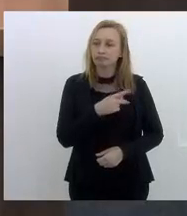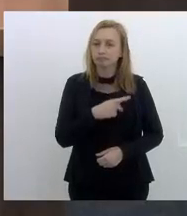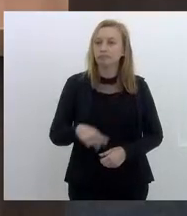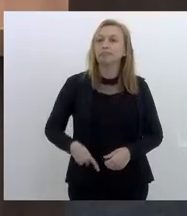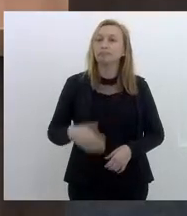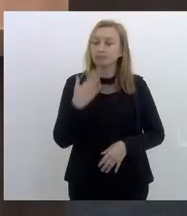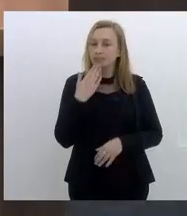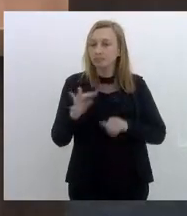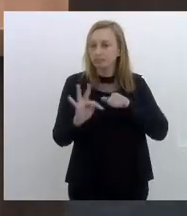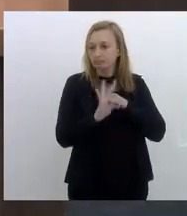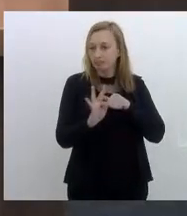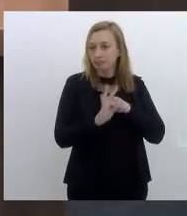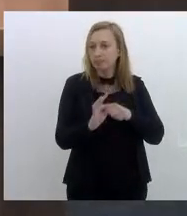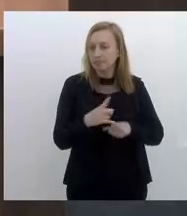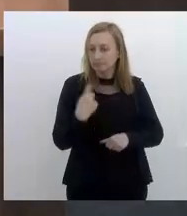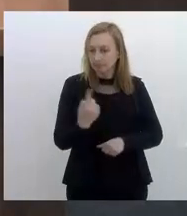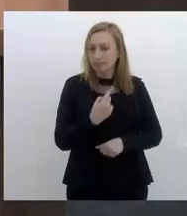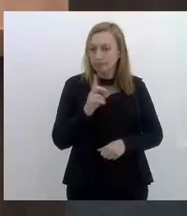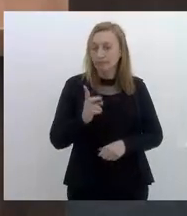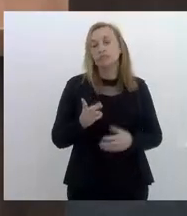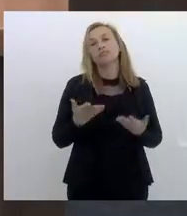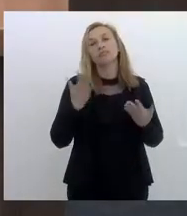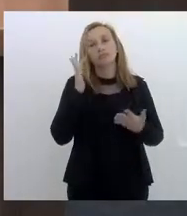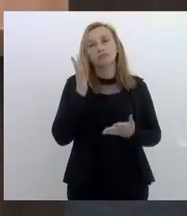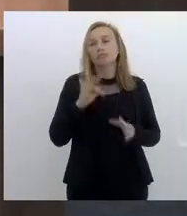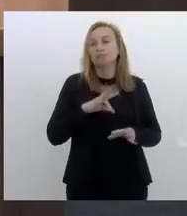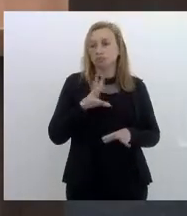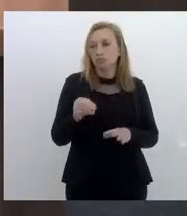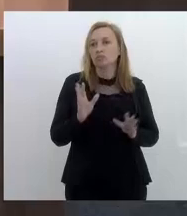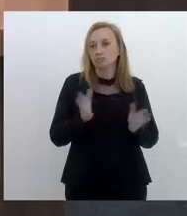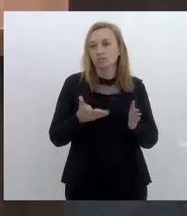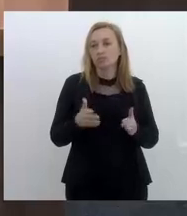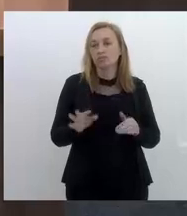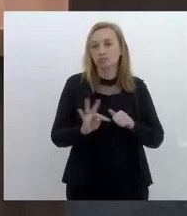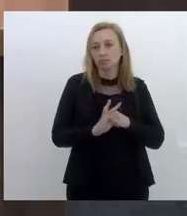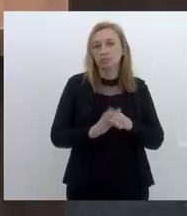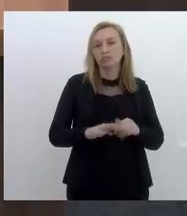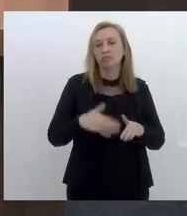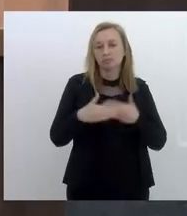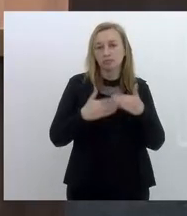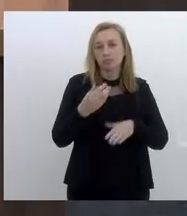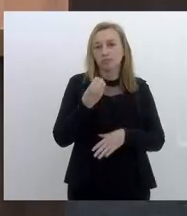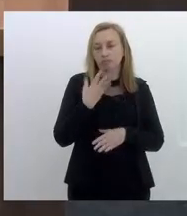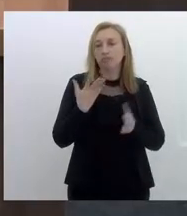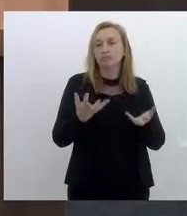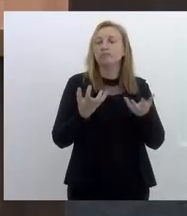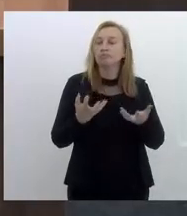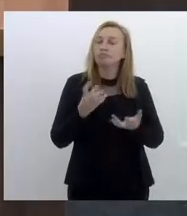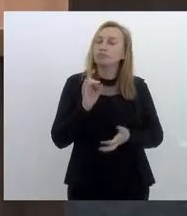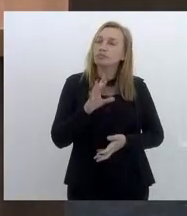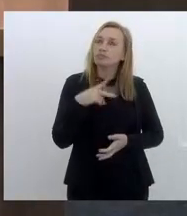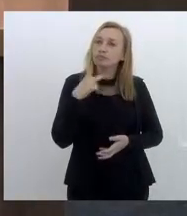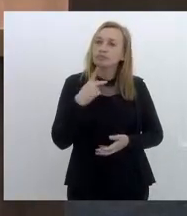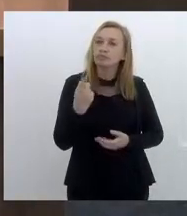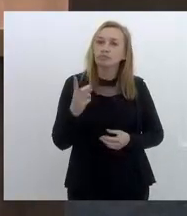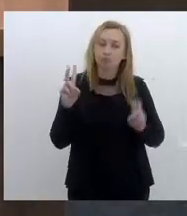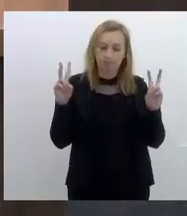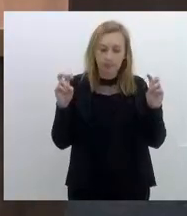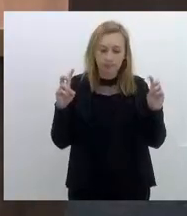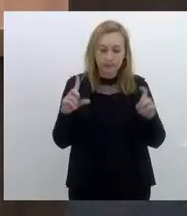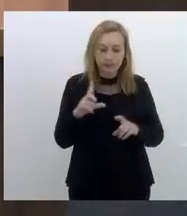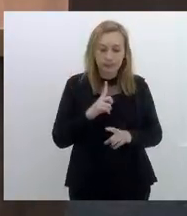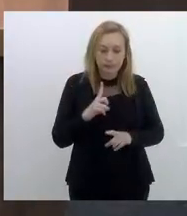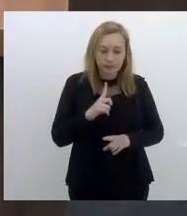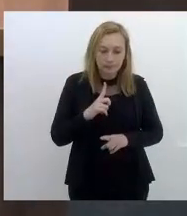Eu acho que das questões técnicas estão sendo bem desenvolvidos eu queria levantar só uma questão de que tem